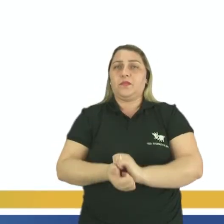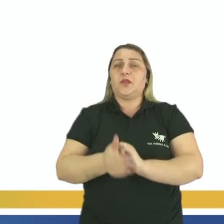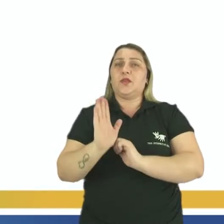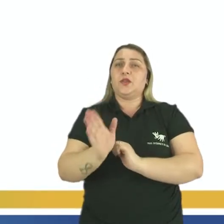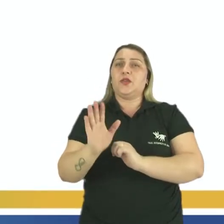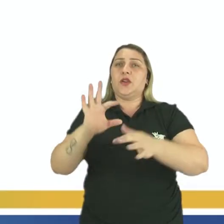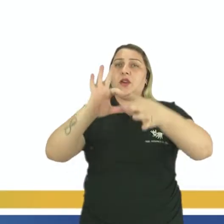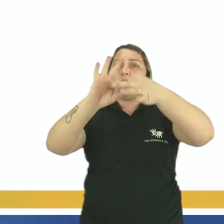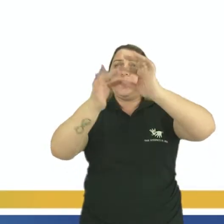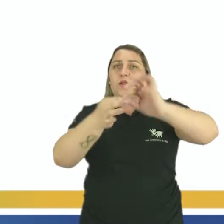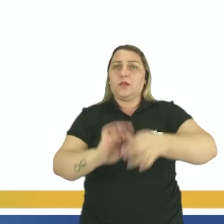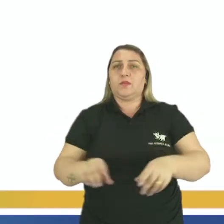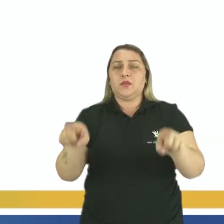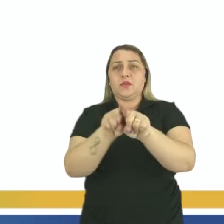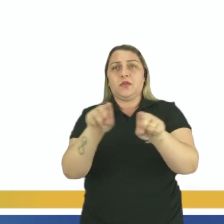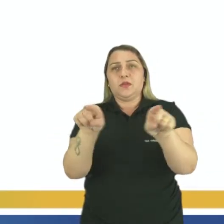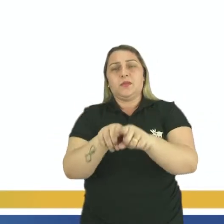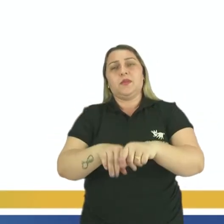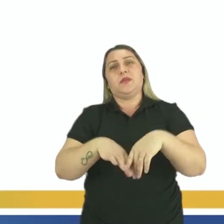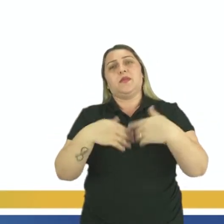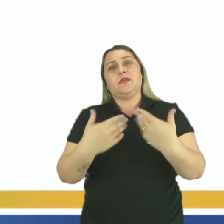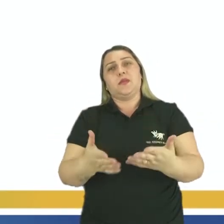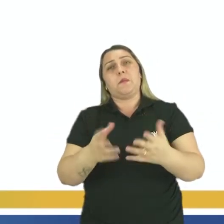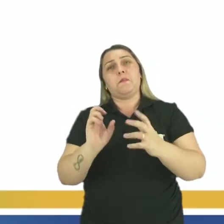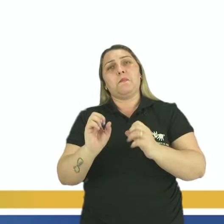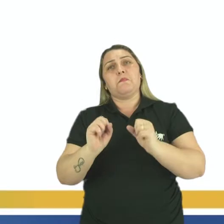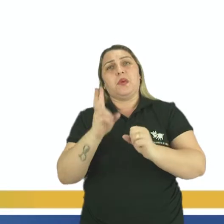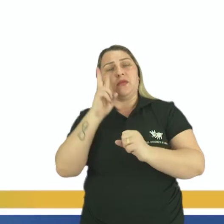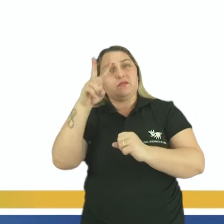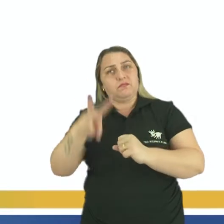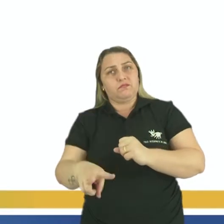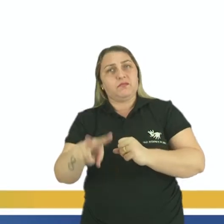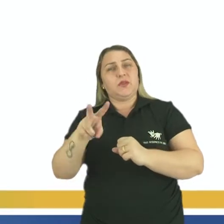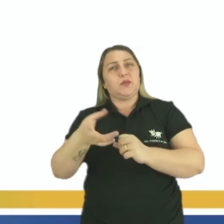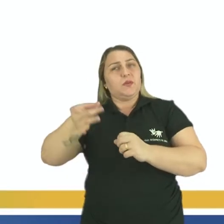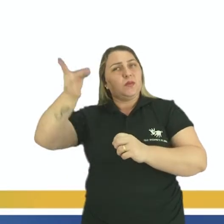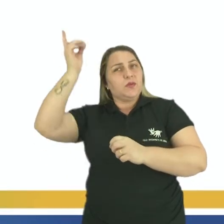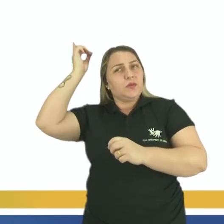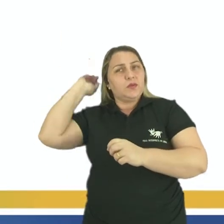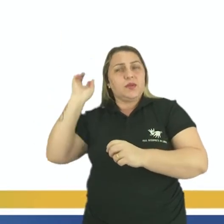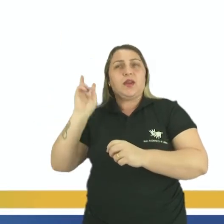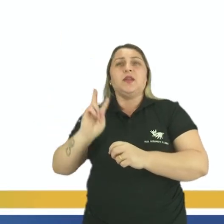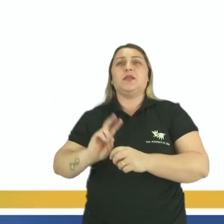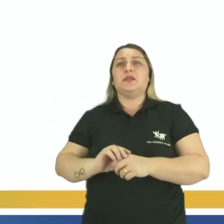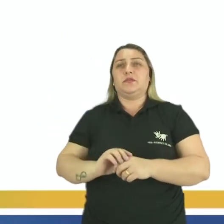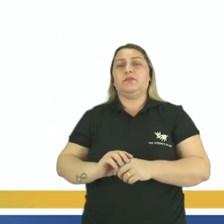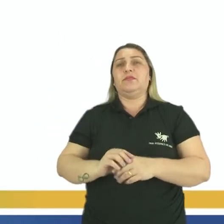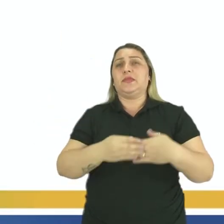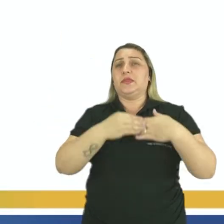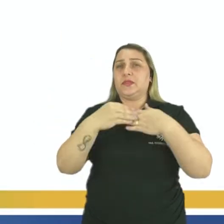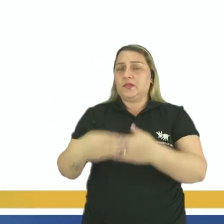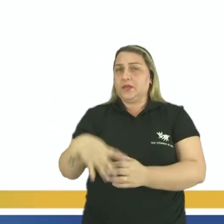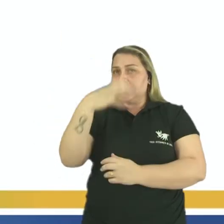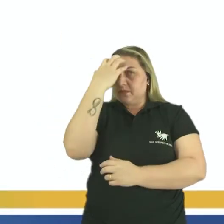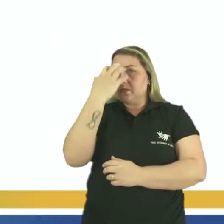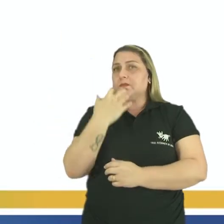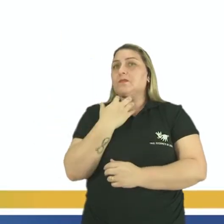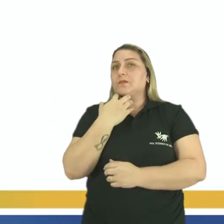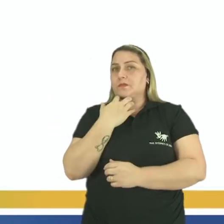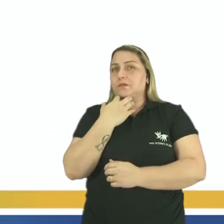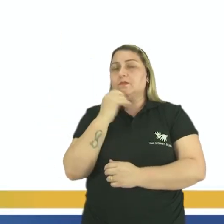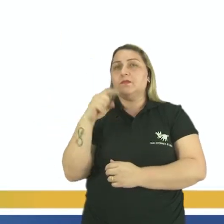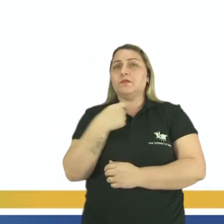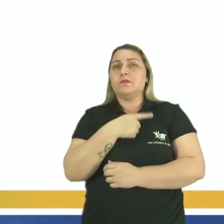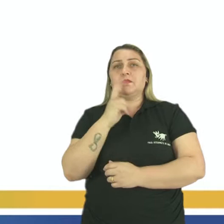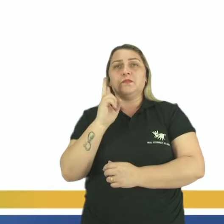é olímpico também. Então a gente pode ver que, além de muito antigo, ele é levado bem a sério, Então a